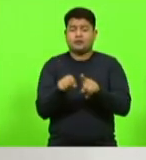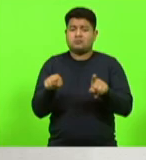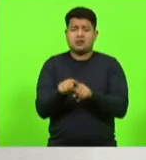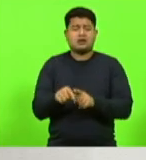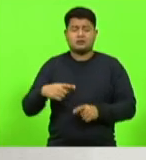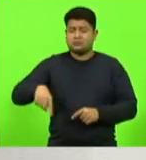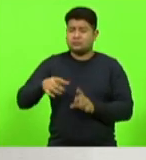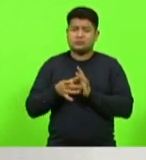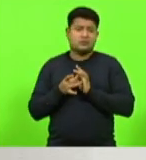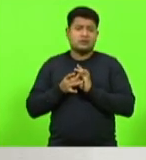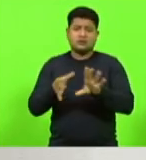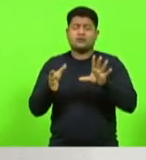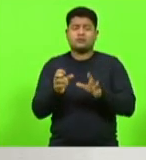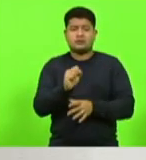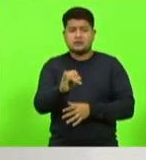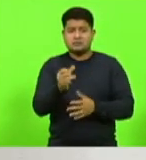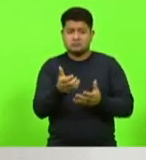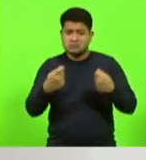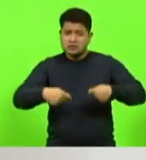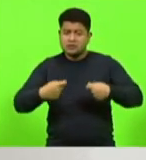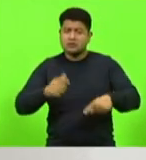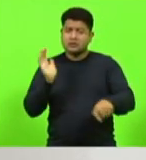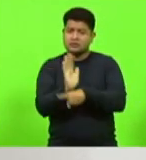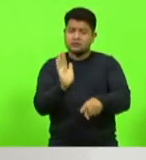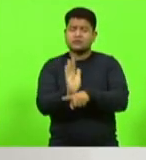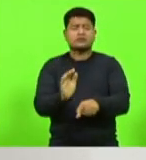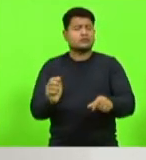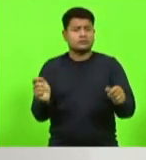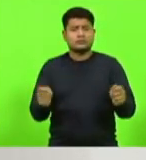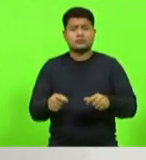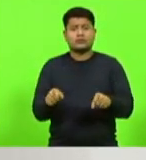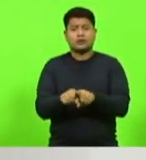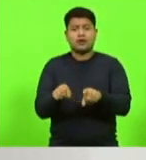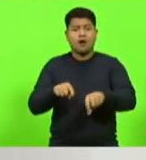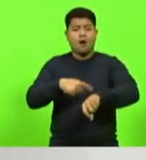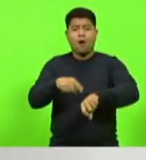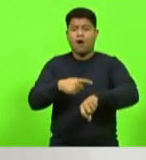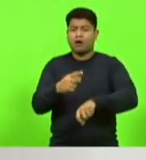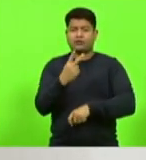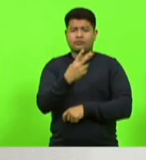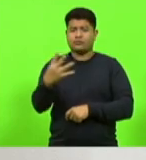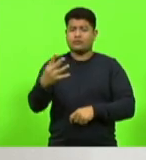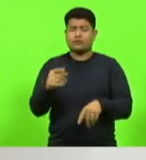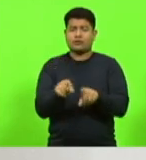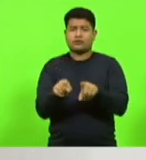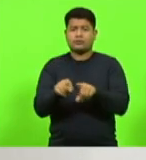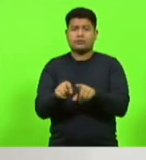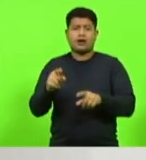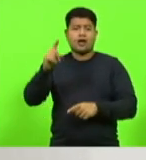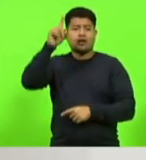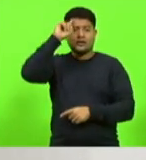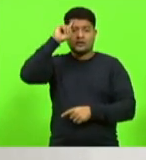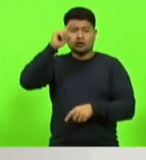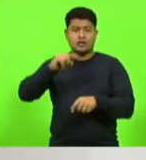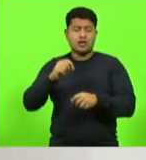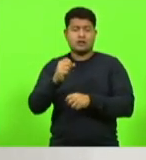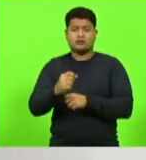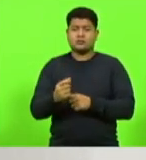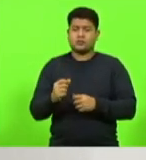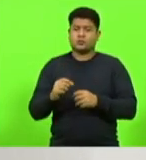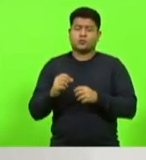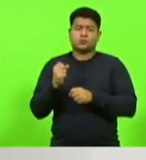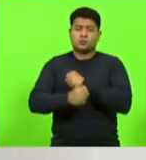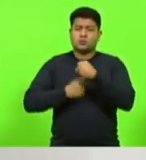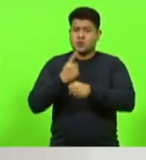ter certeza que nós também, 24 horas por dia, 365 dias por ano, estamos à disposição desse Parlamento.